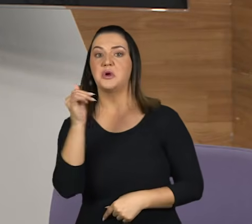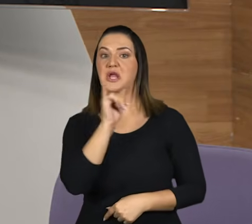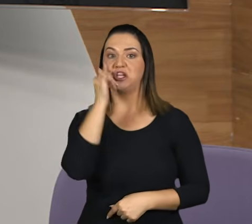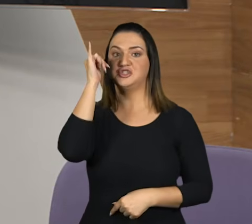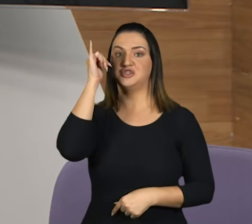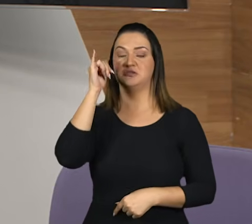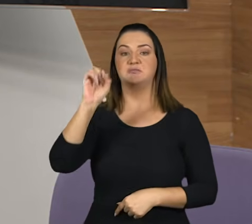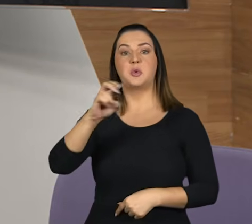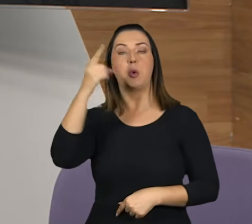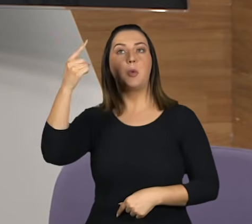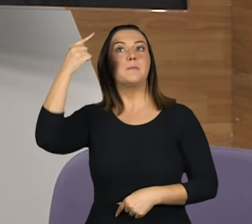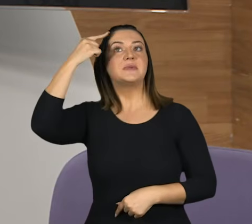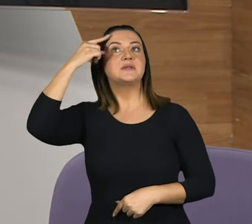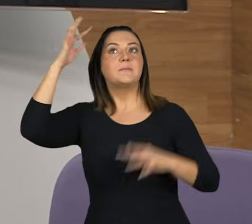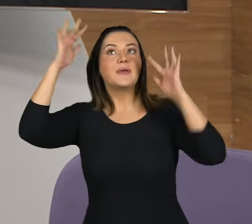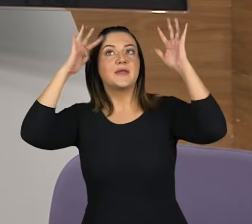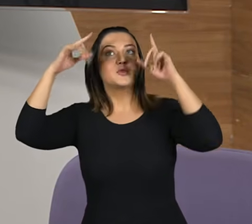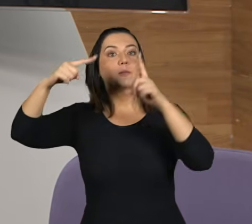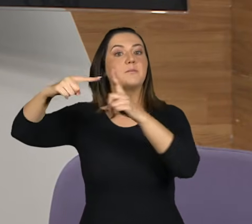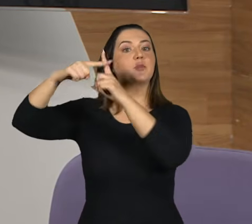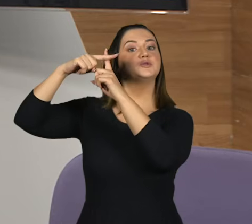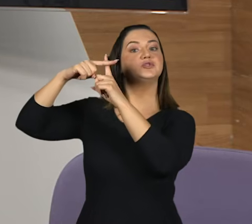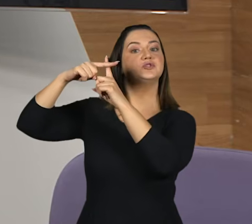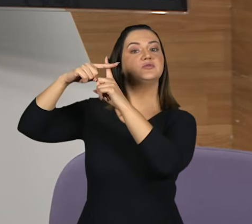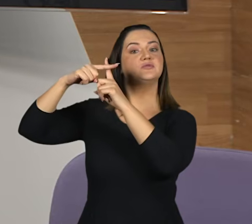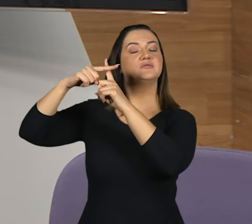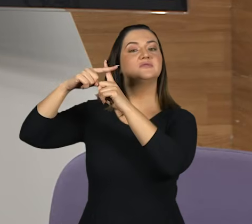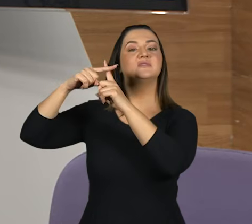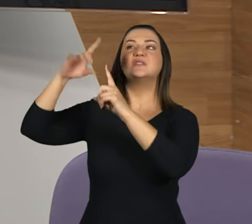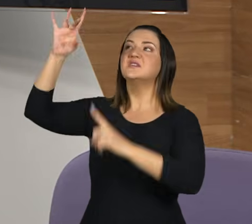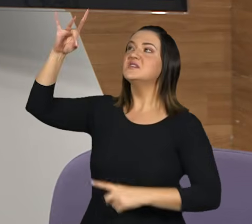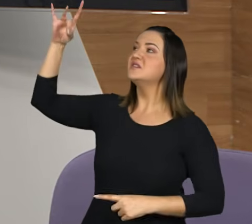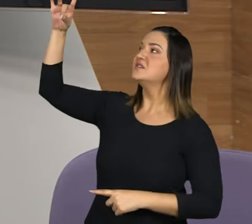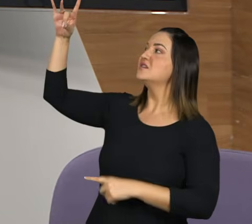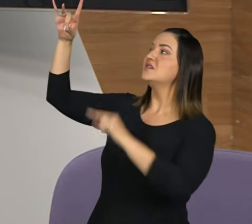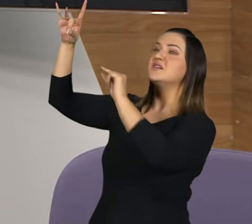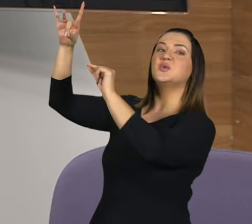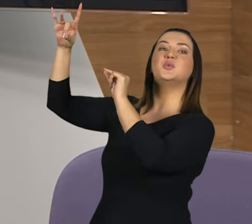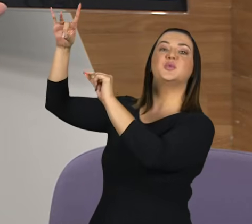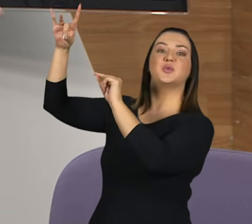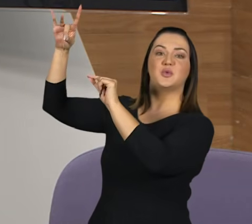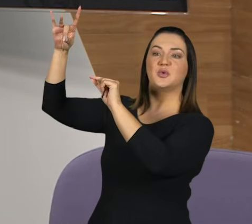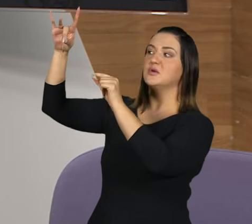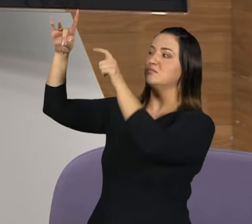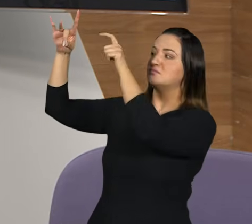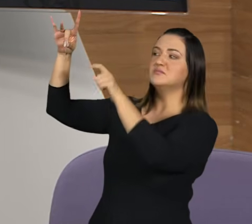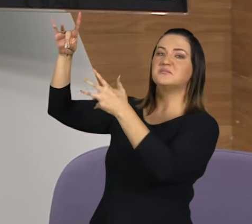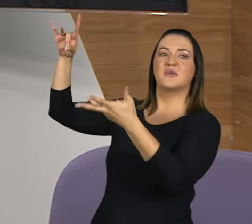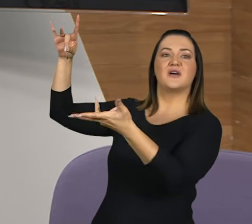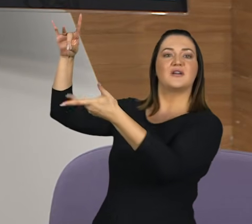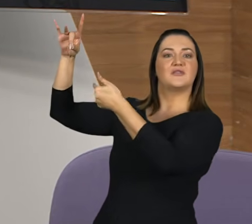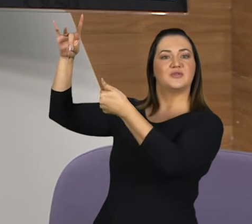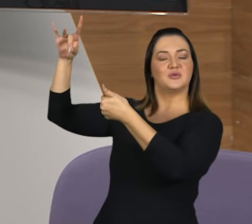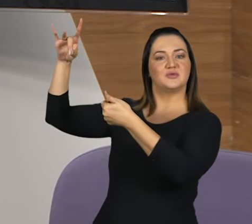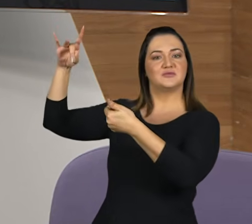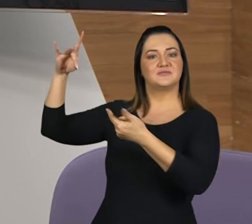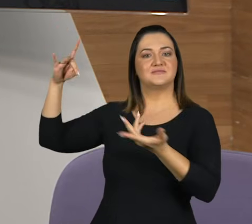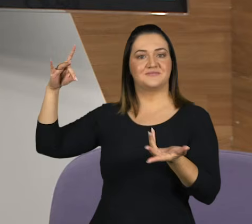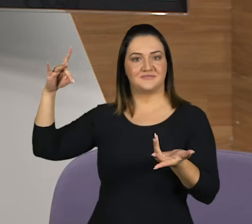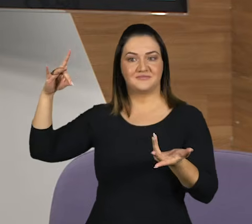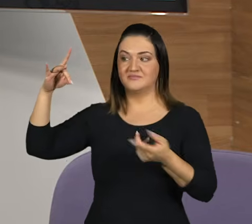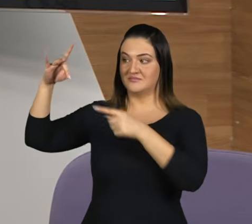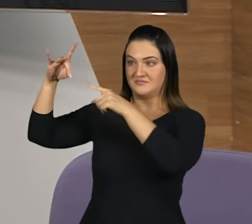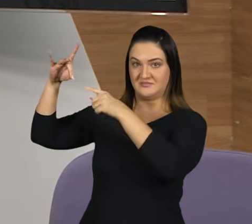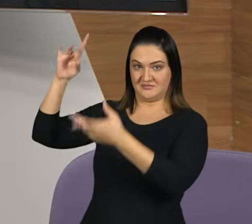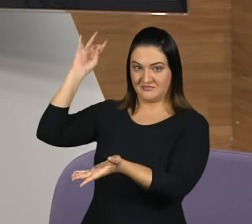energia, um pensamento positivo. Afinal de contas, quem é esse ser tão extraordinário chamado Espírito